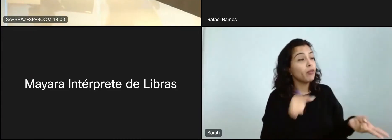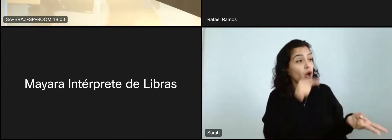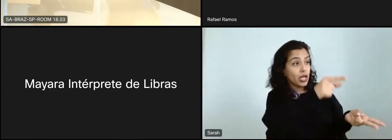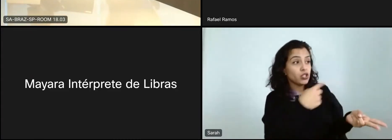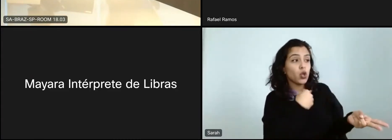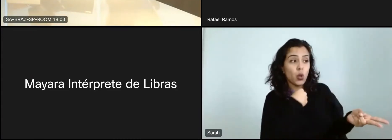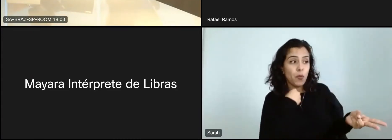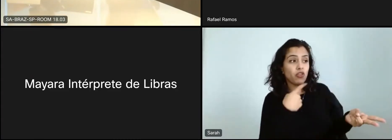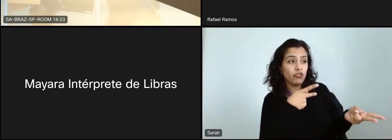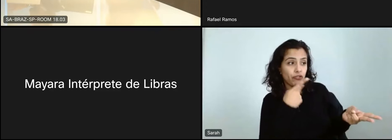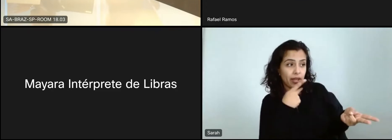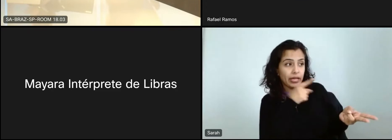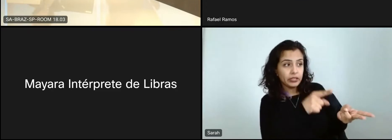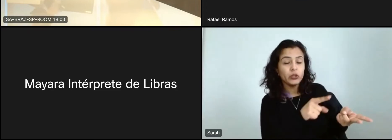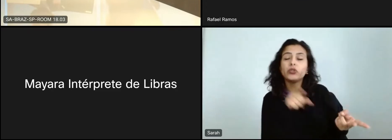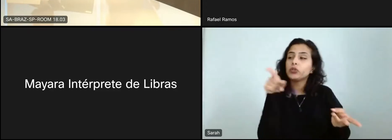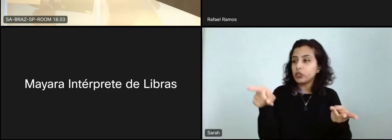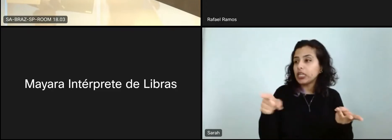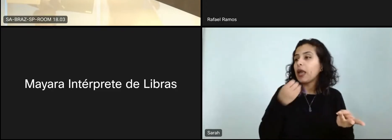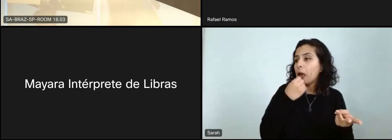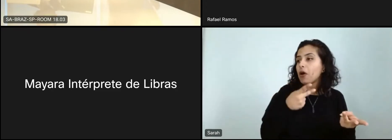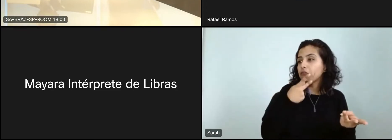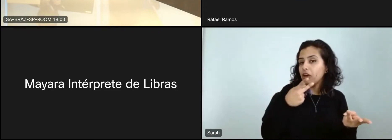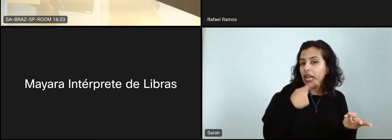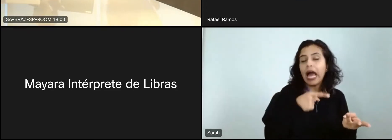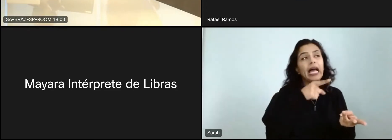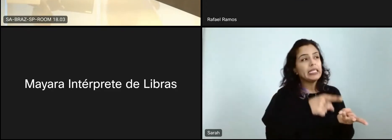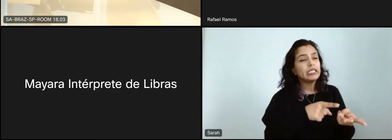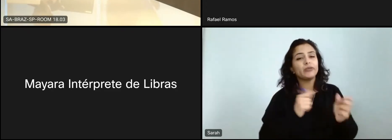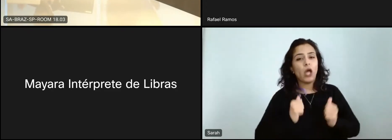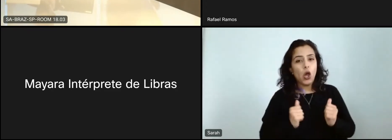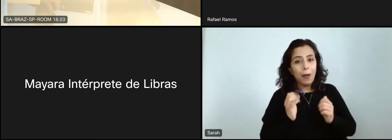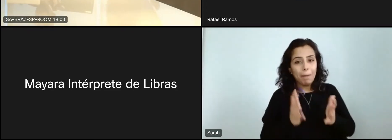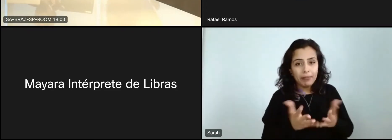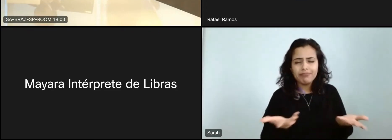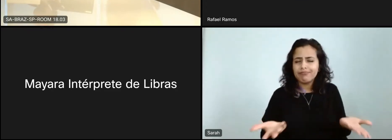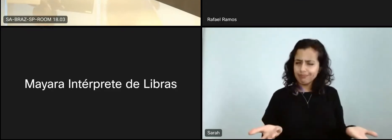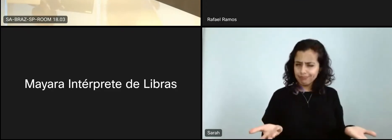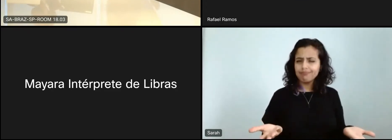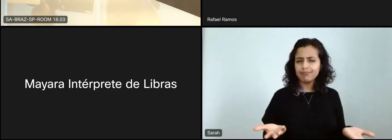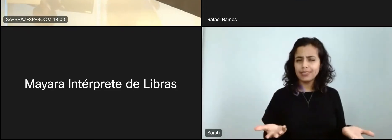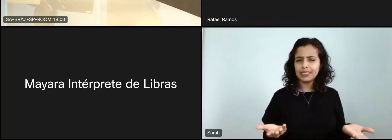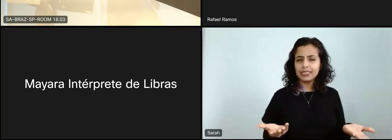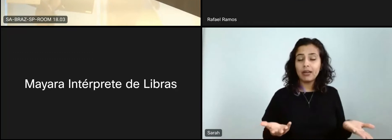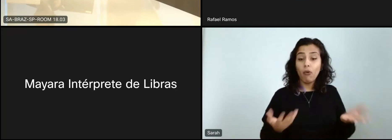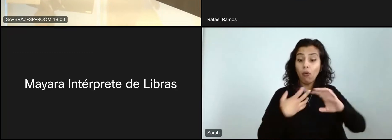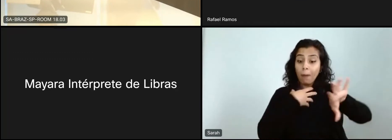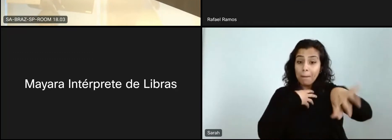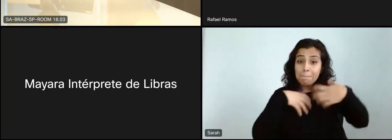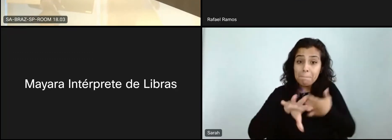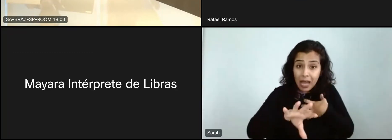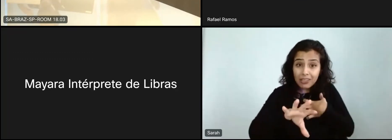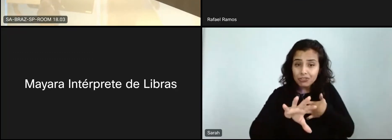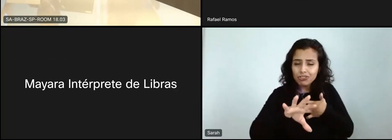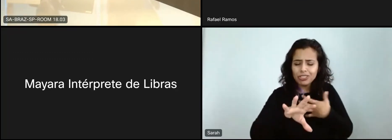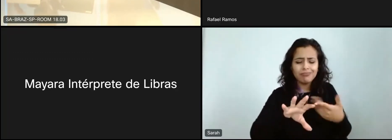por final. É o comportamento, a Comportamento. mudança, né? E aí a gente tá até discutiu sobre empatia, né? A